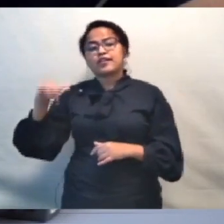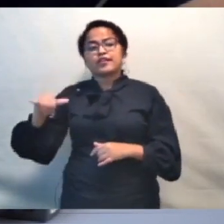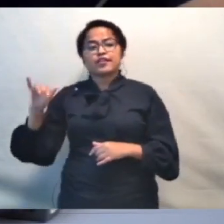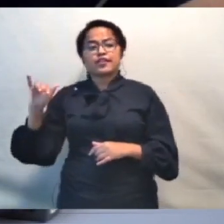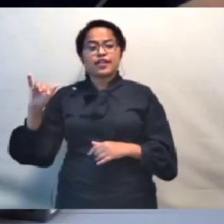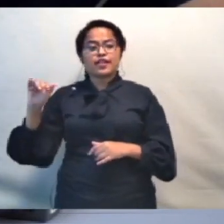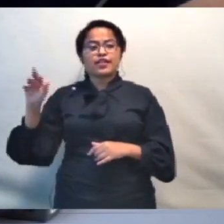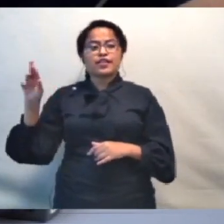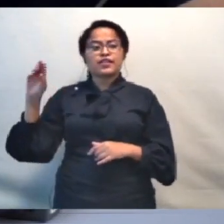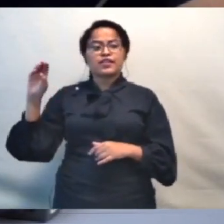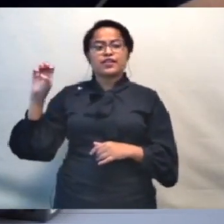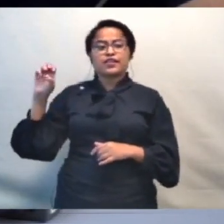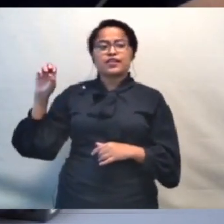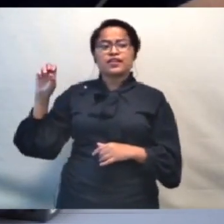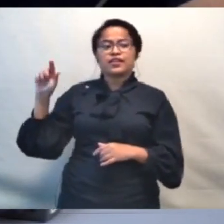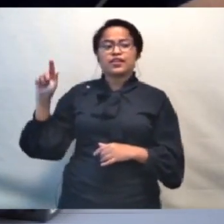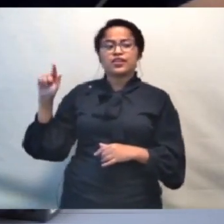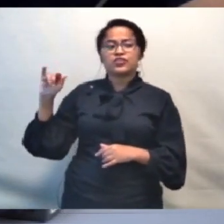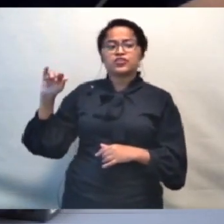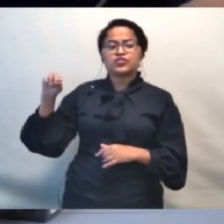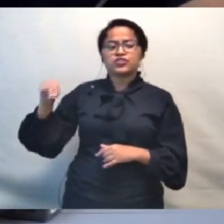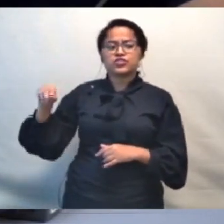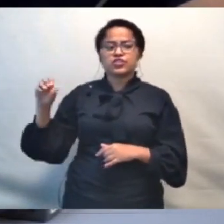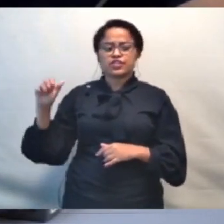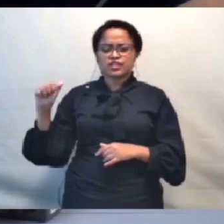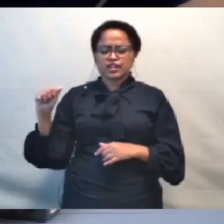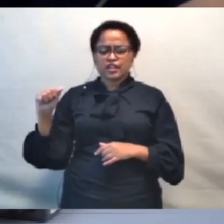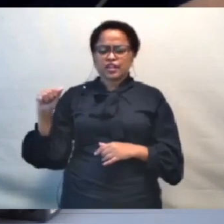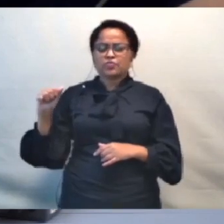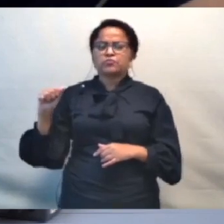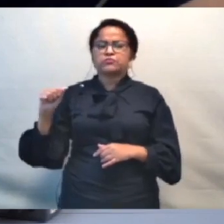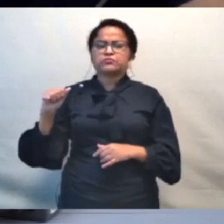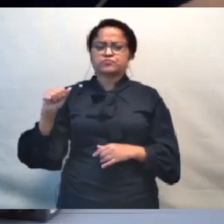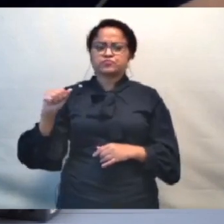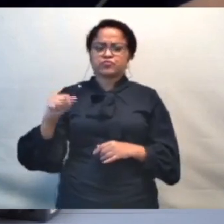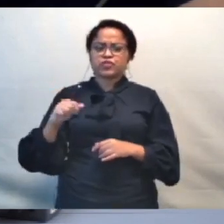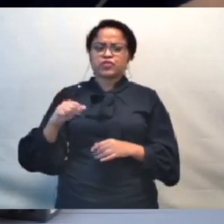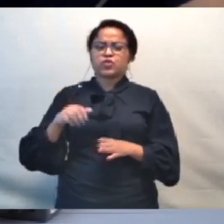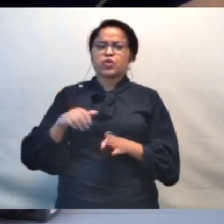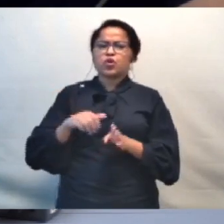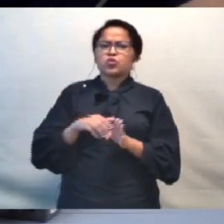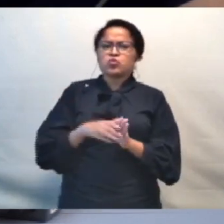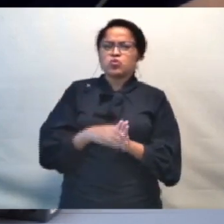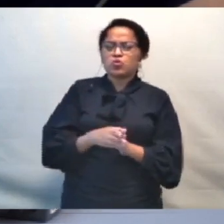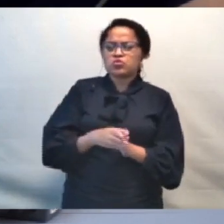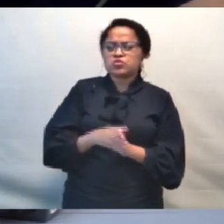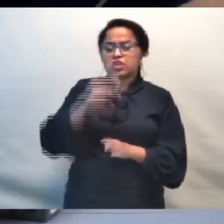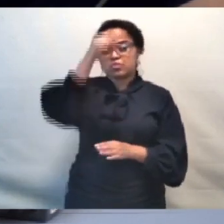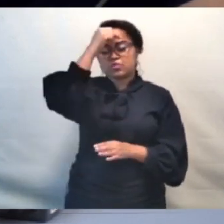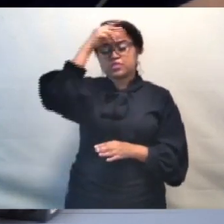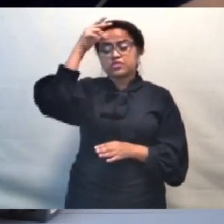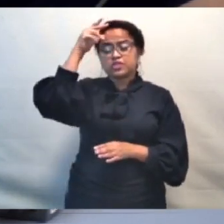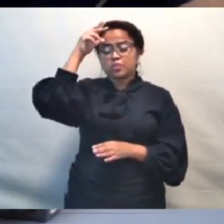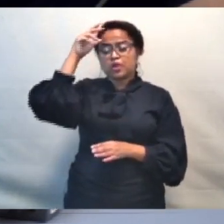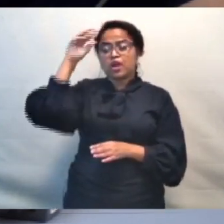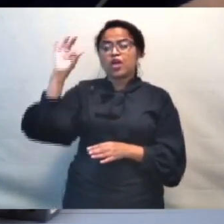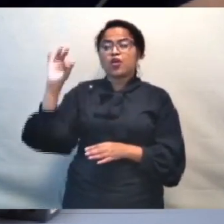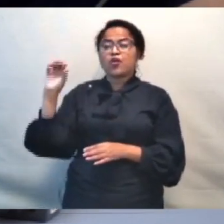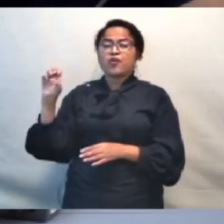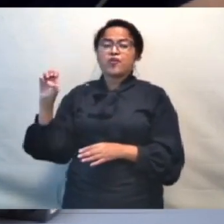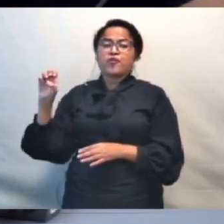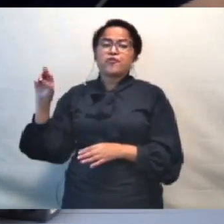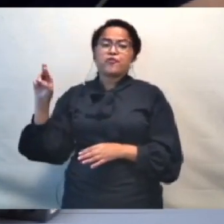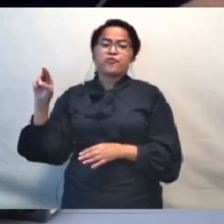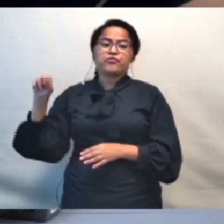Denise Aparecida, secretária executiva do Conselho Municipal também, a Fernanda Valadares, subsecretária de Orçamento